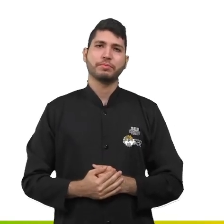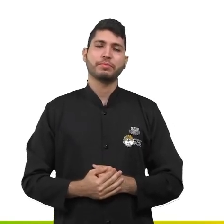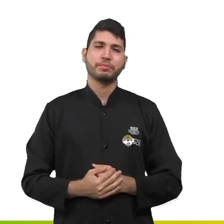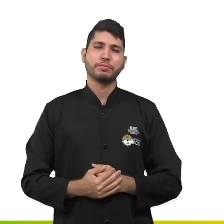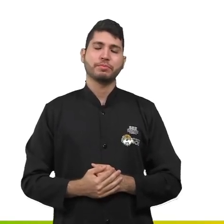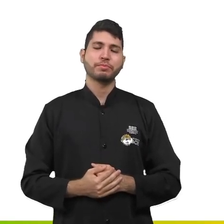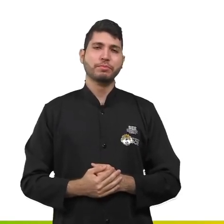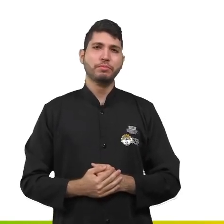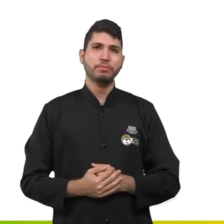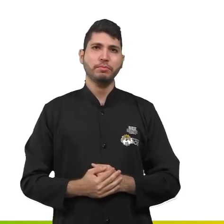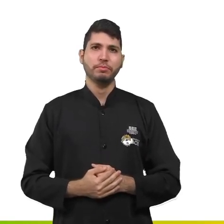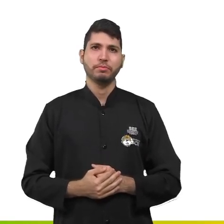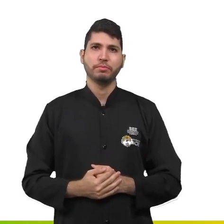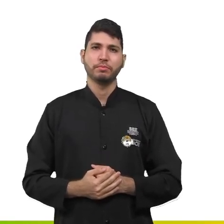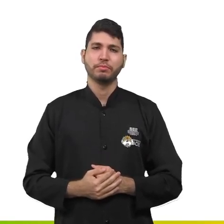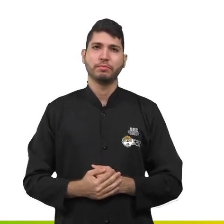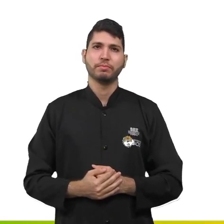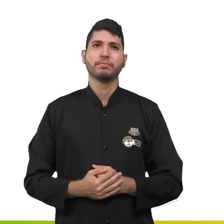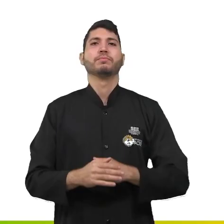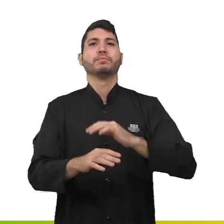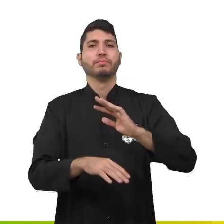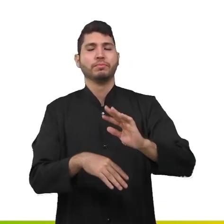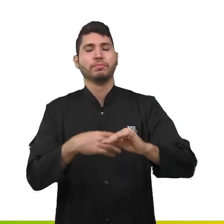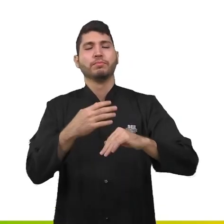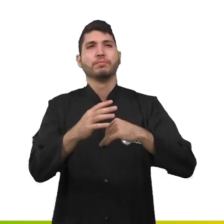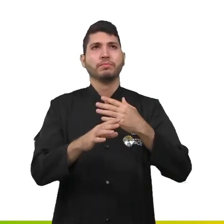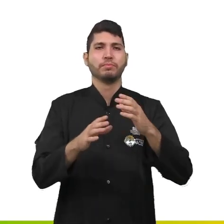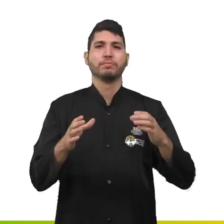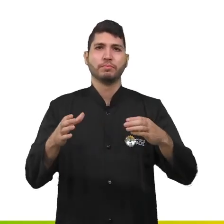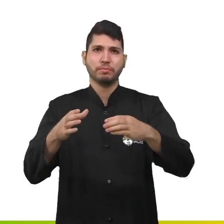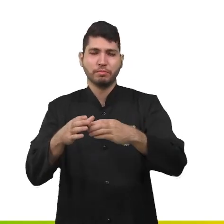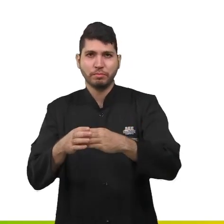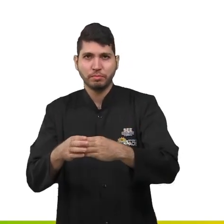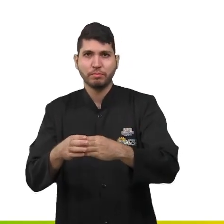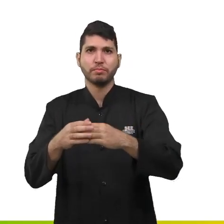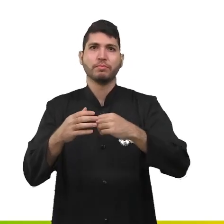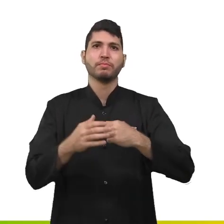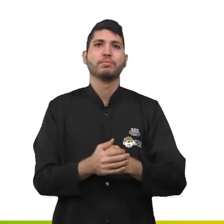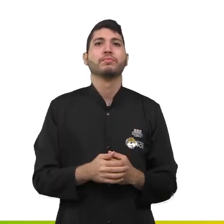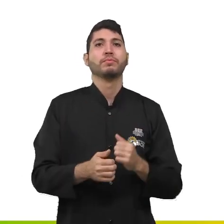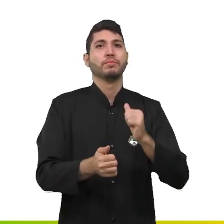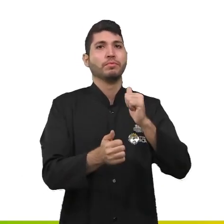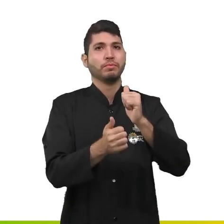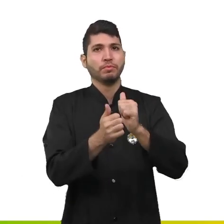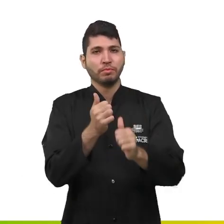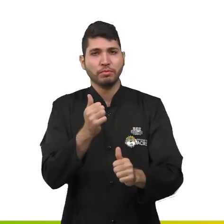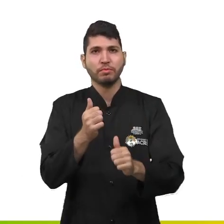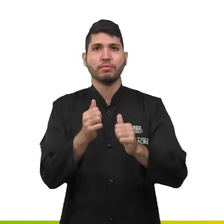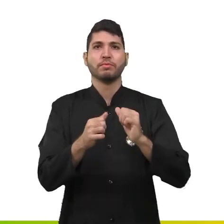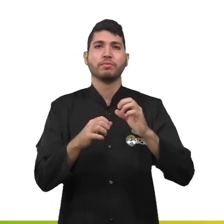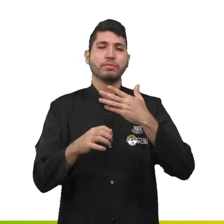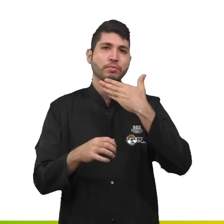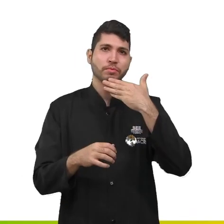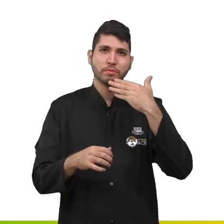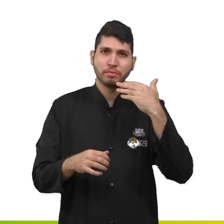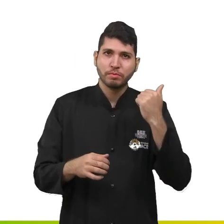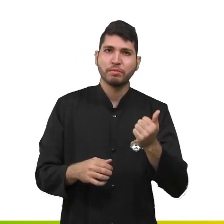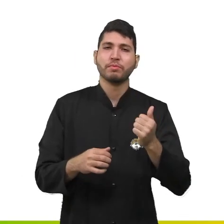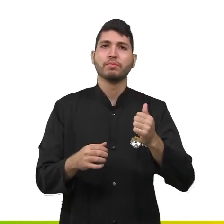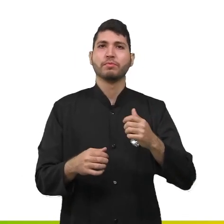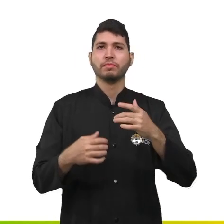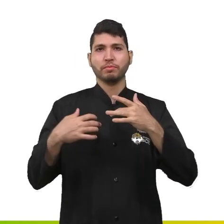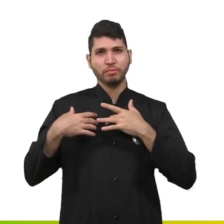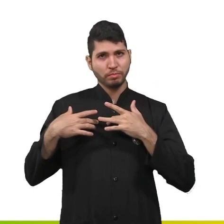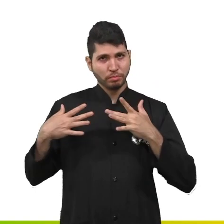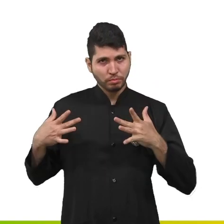contribuir ao construir comunidades mais coesas, o esporte fortalece os laços sociais, promovendo a